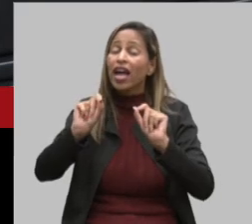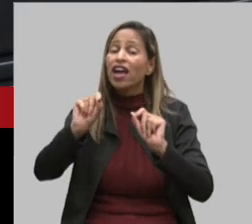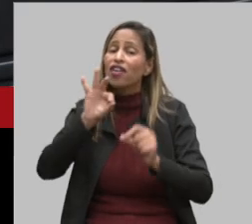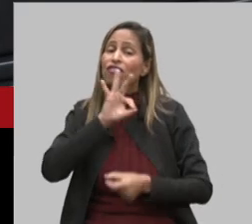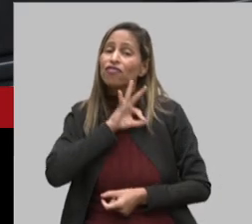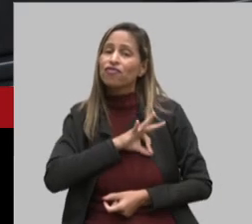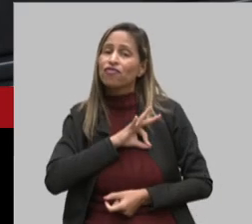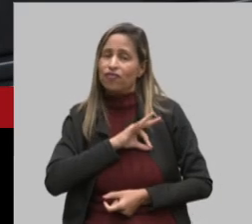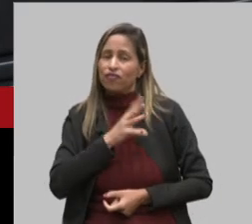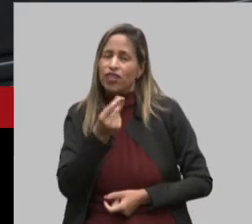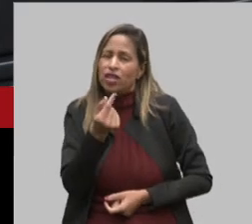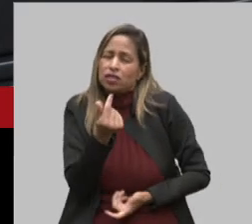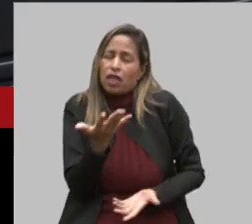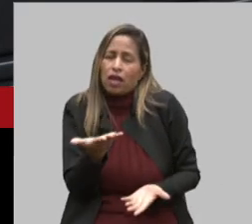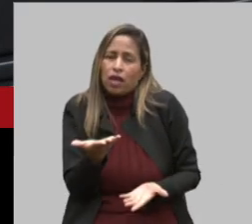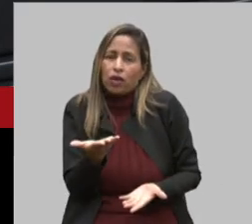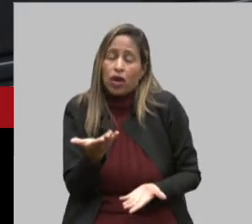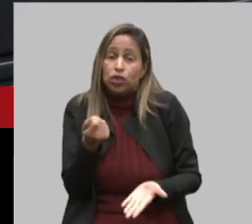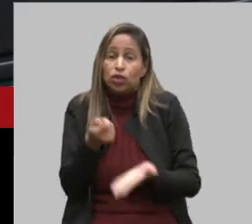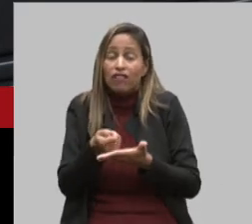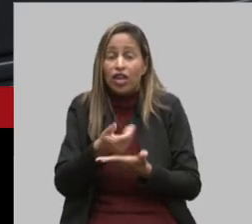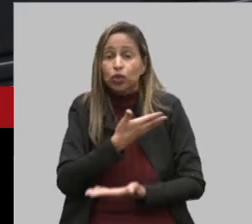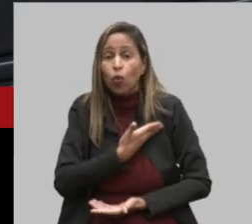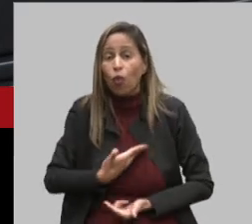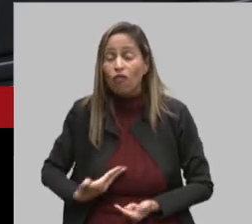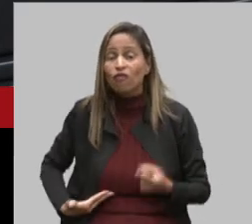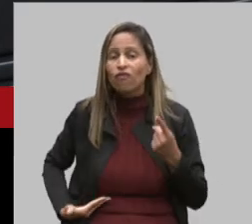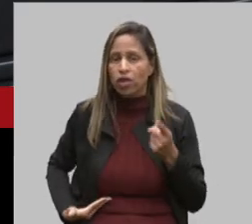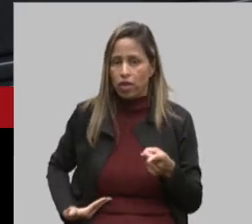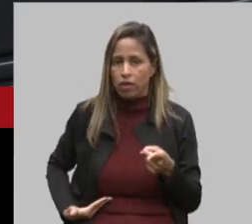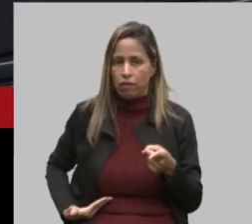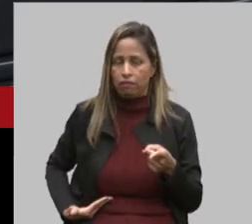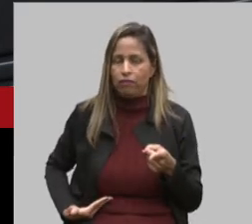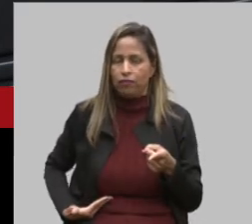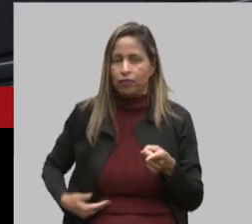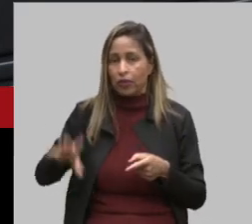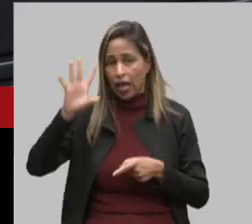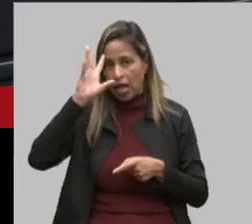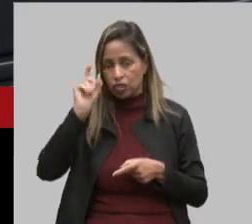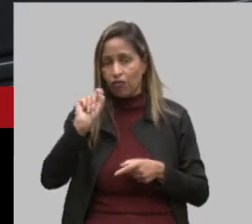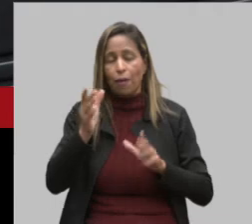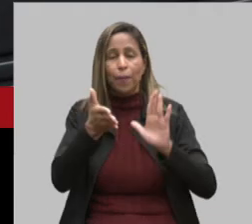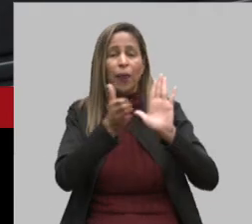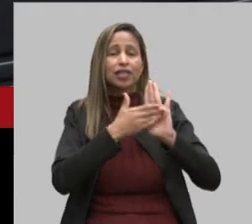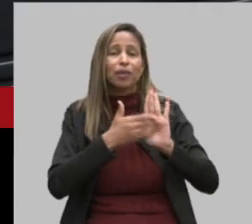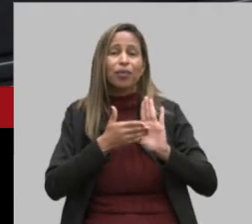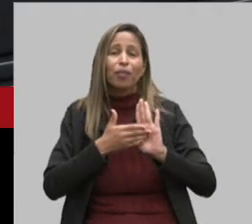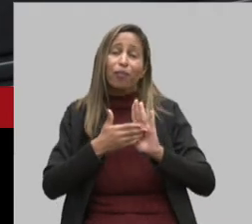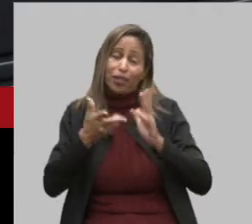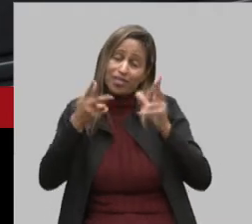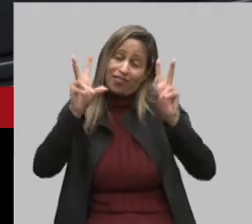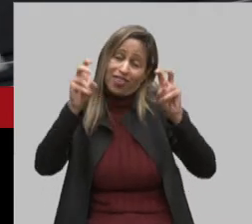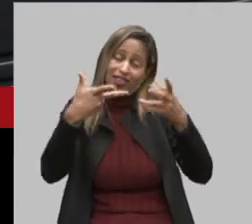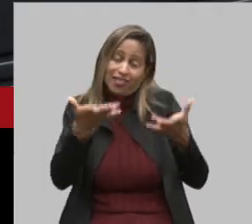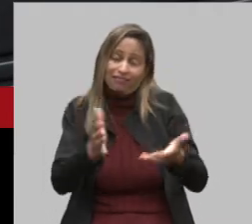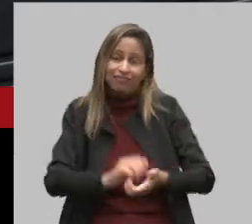e isso é dever do governo resolver mas a proposta não fala sobre